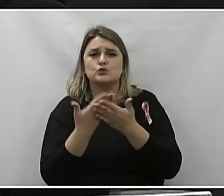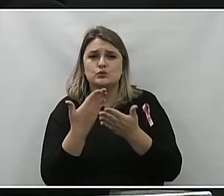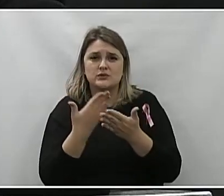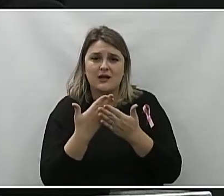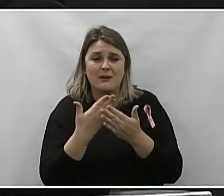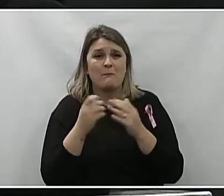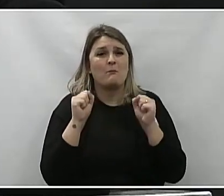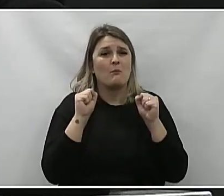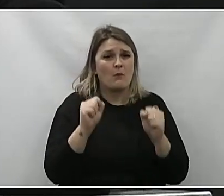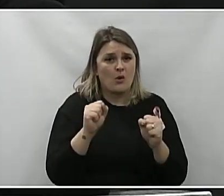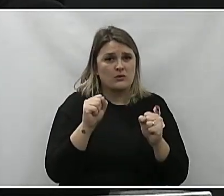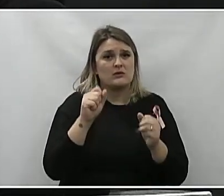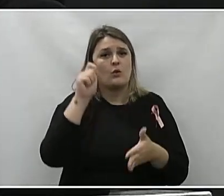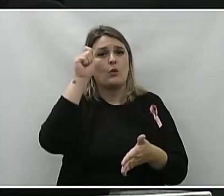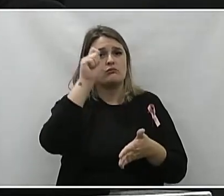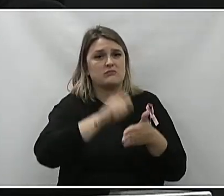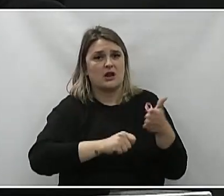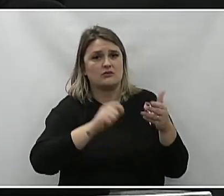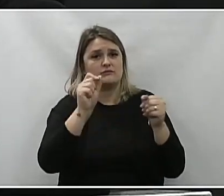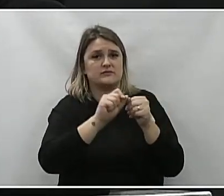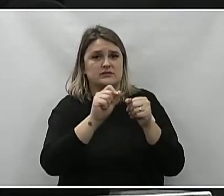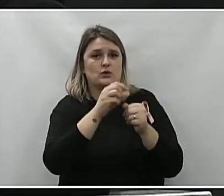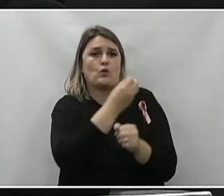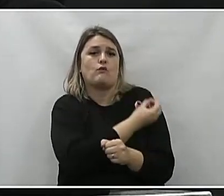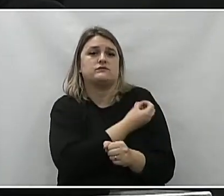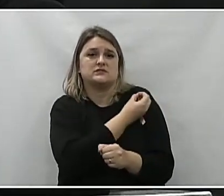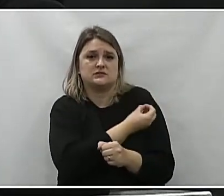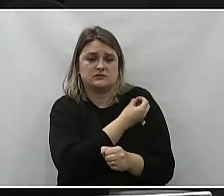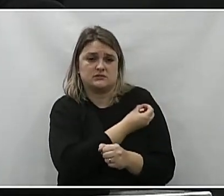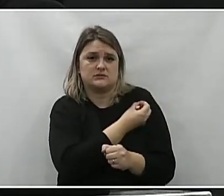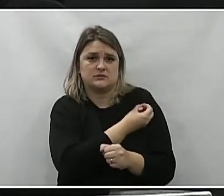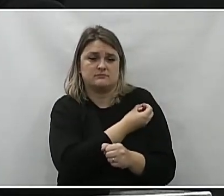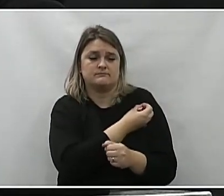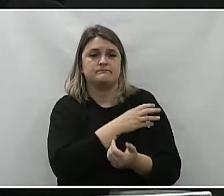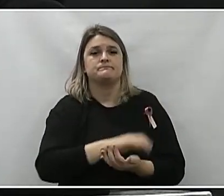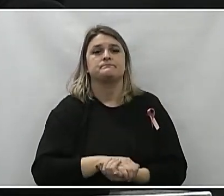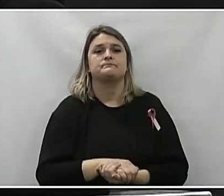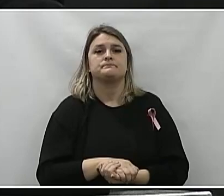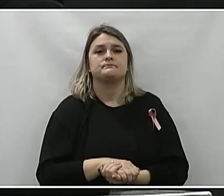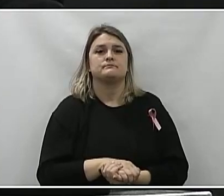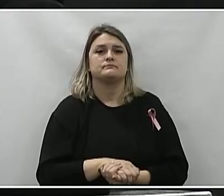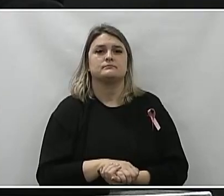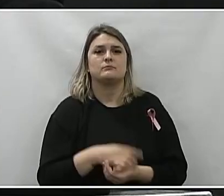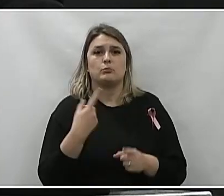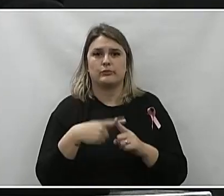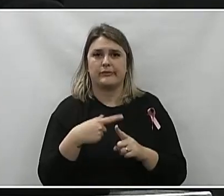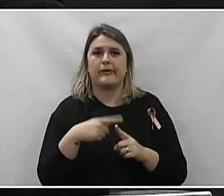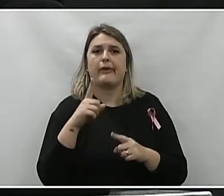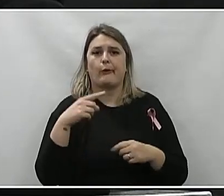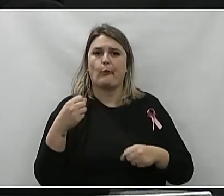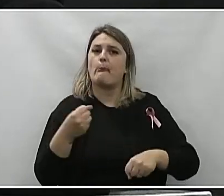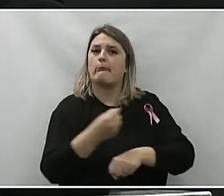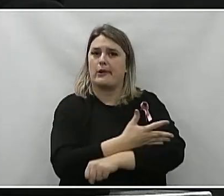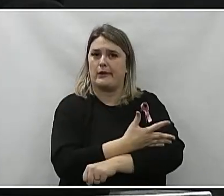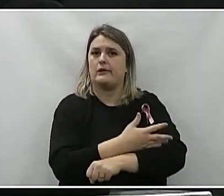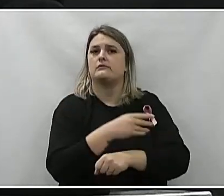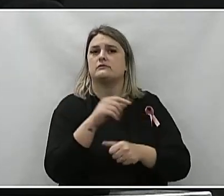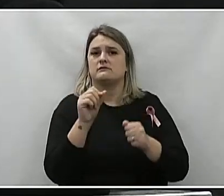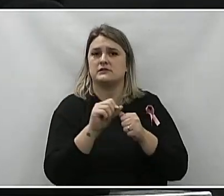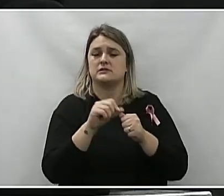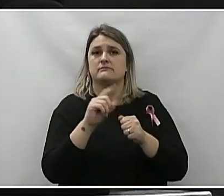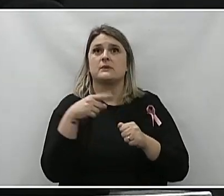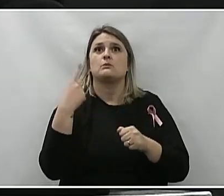a viabilização dessa oficina de arte prótese uma vez que ela é de alta complexidade e vejo que